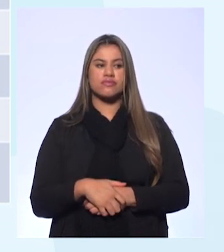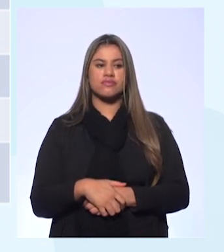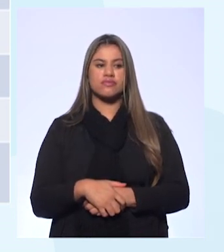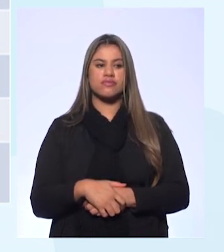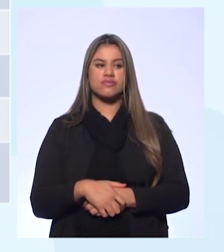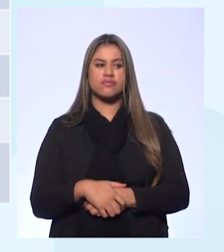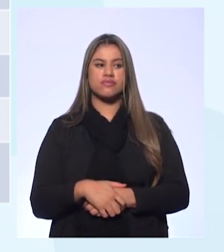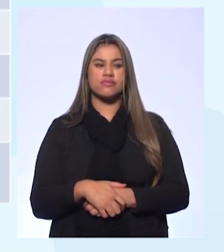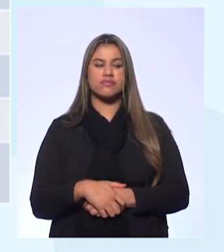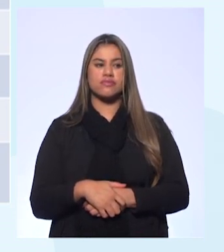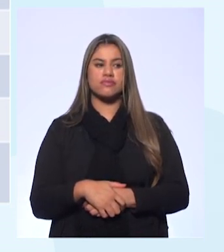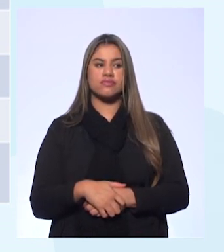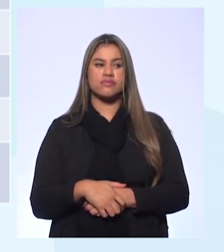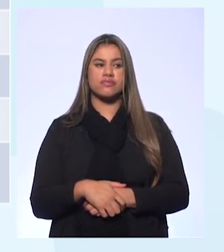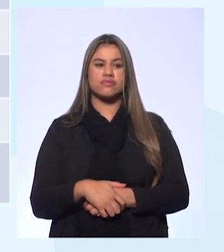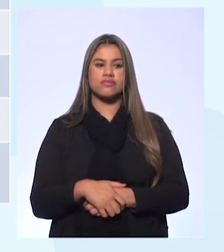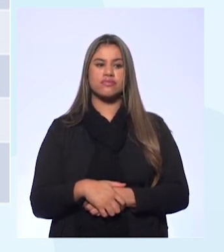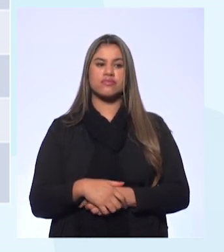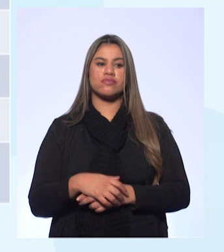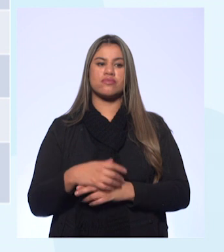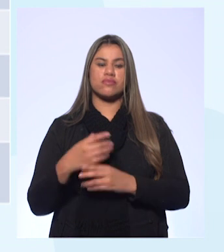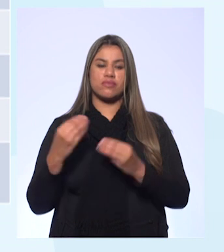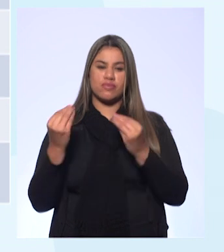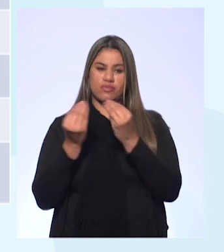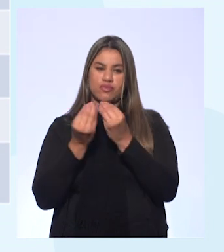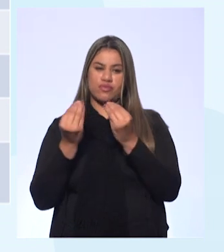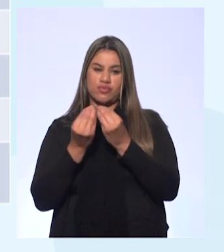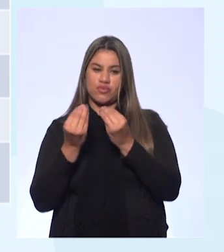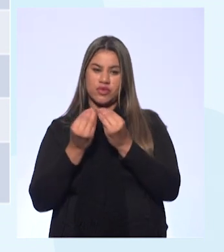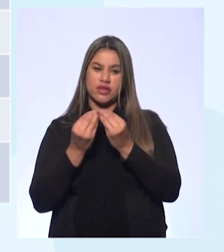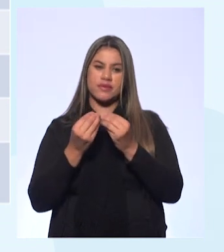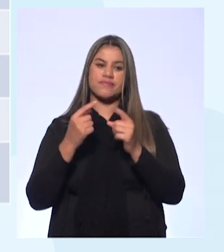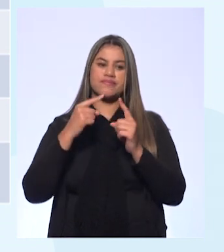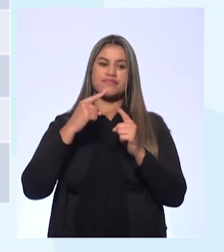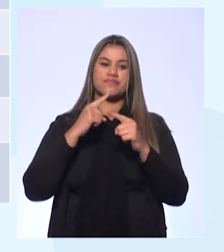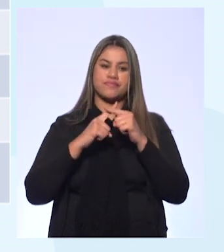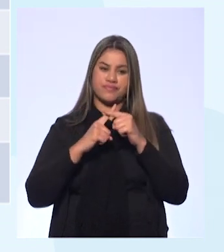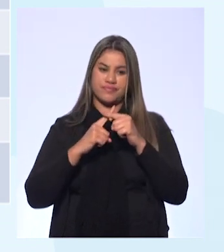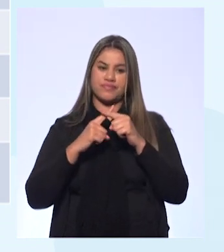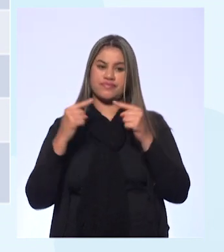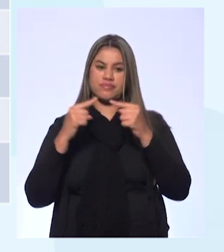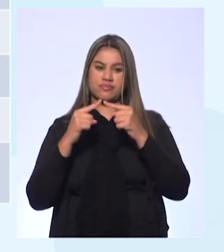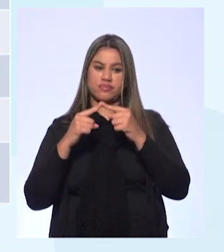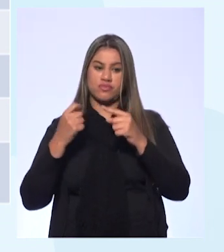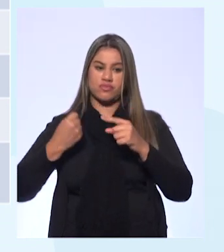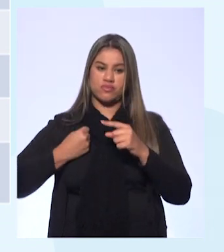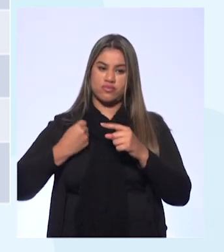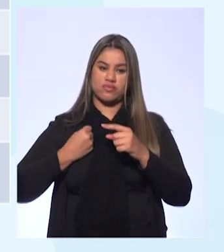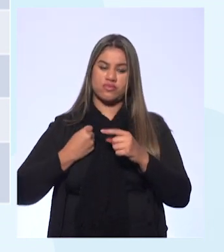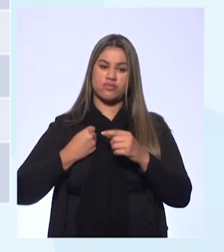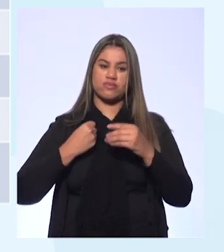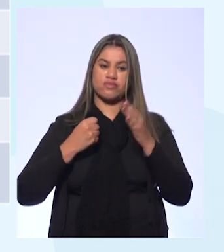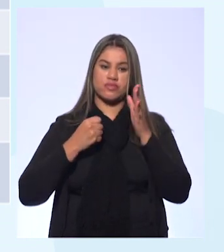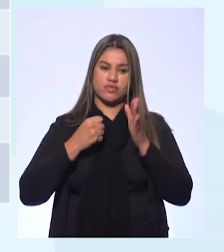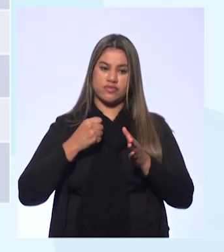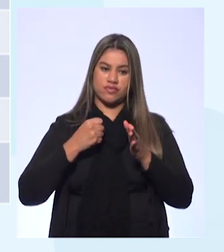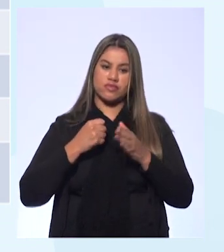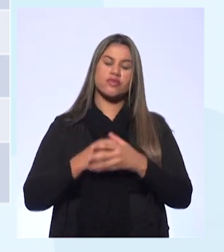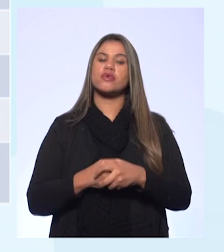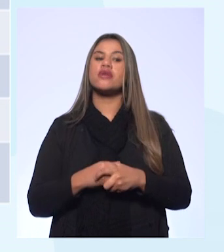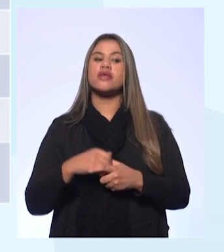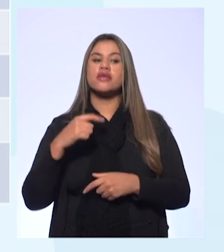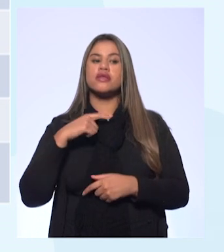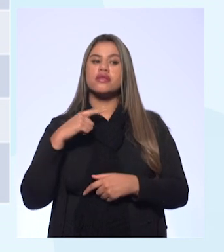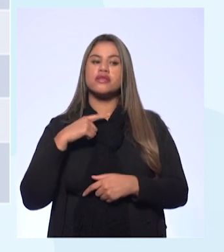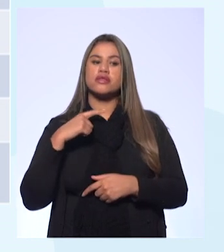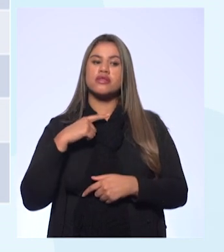do composto, a conta de uma molécula e a multiplicação pela quantidade que aparece na frente, né? Nós fizemos também para 9